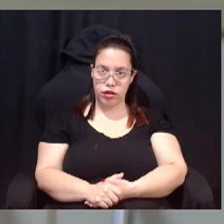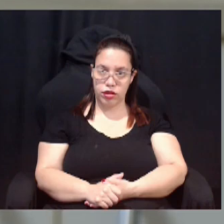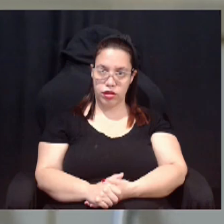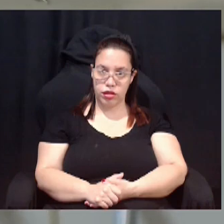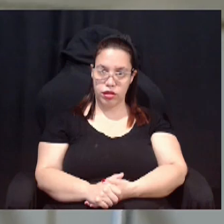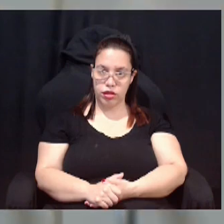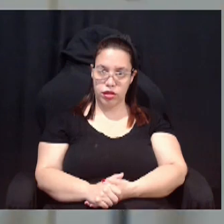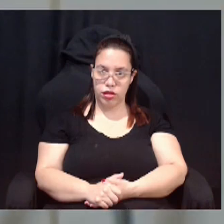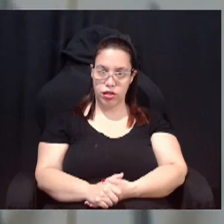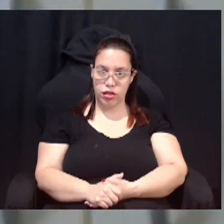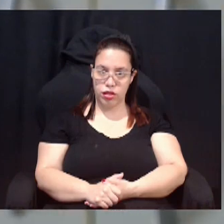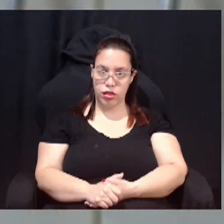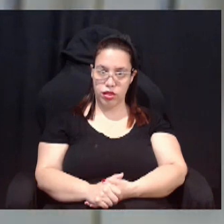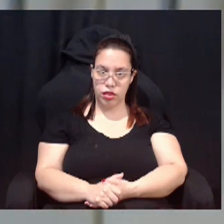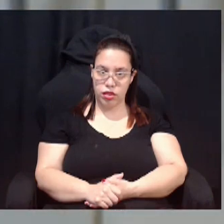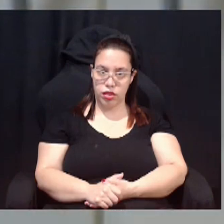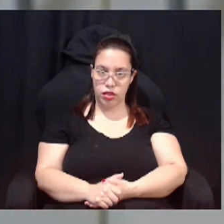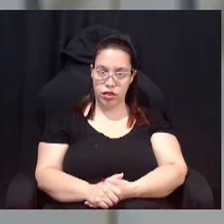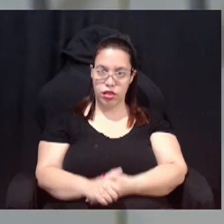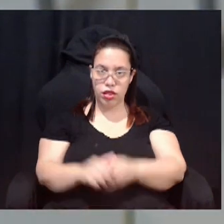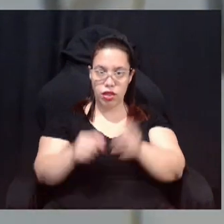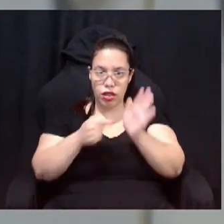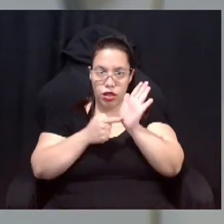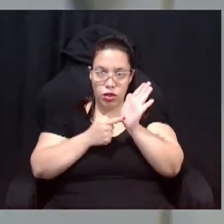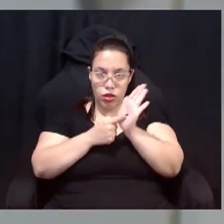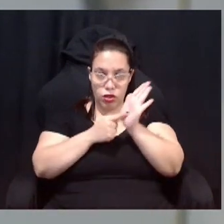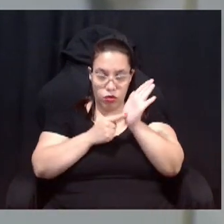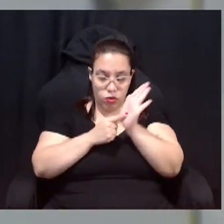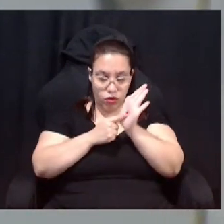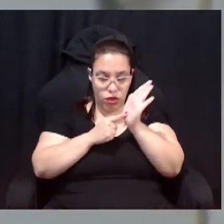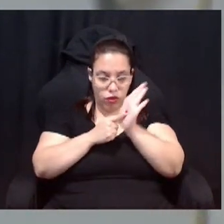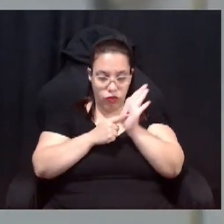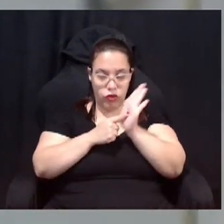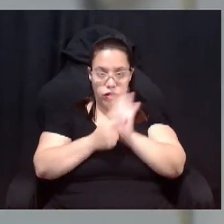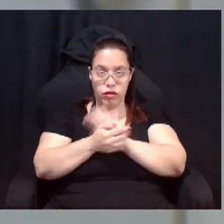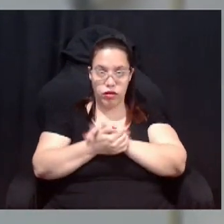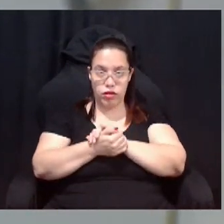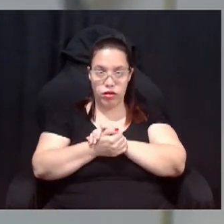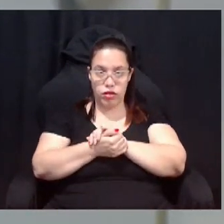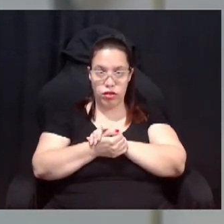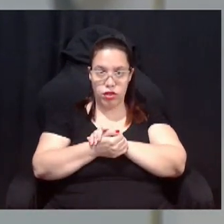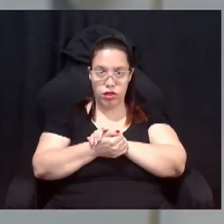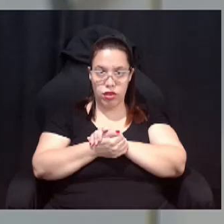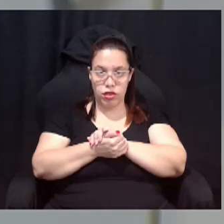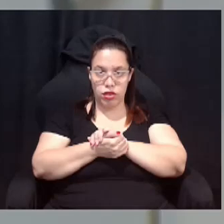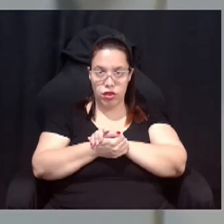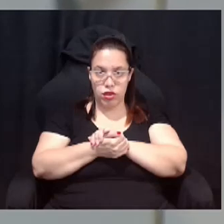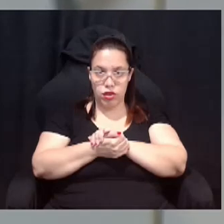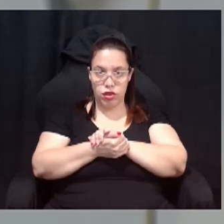um pouquinho. Pega a pontinha da tesoura, coloca pra dentro.